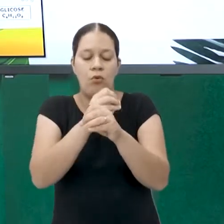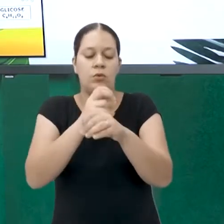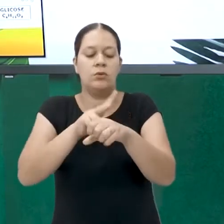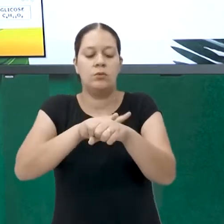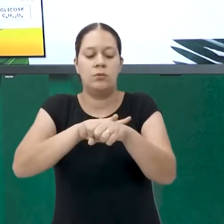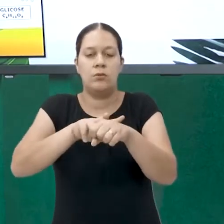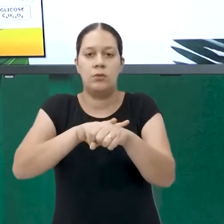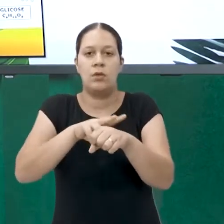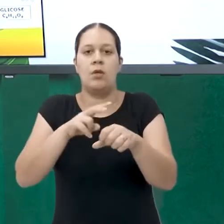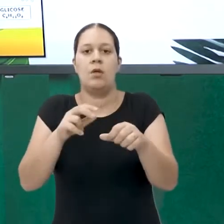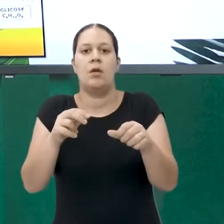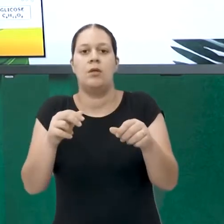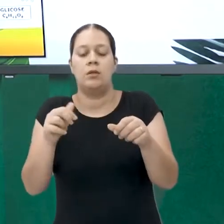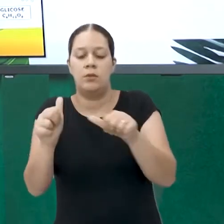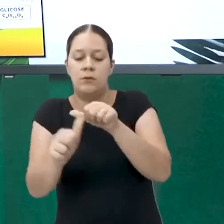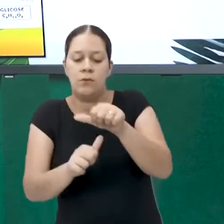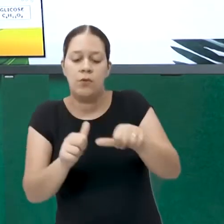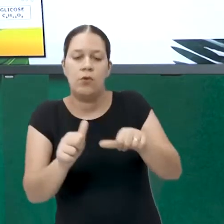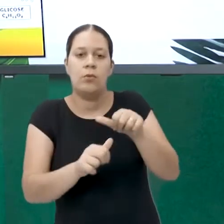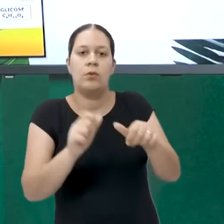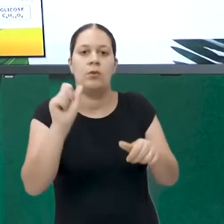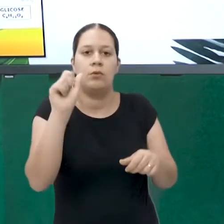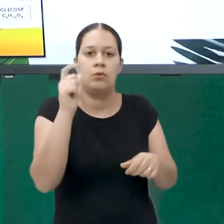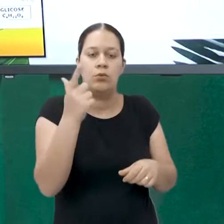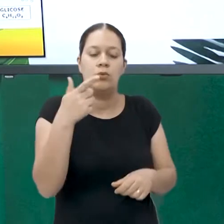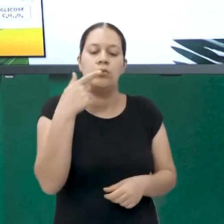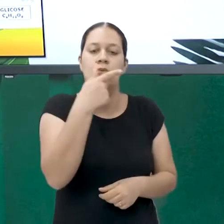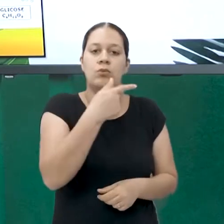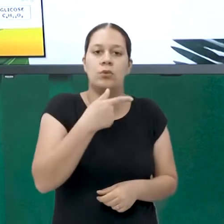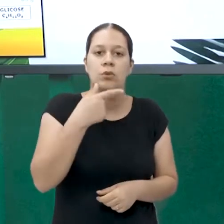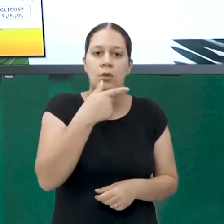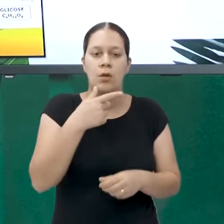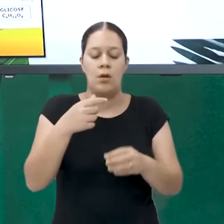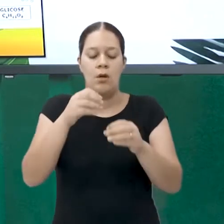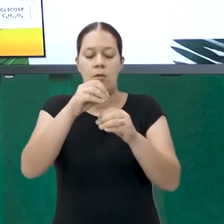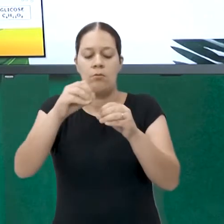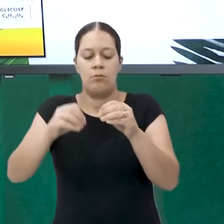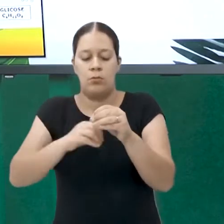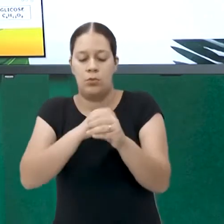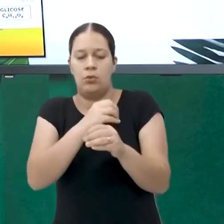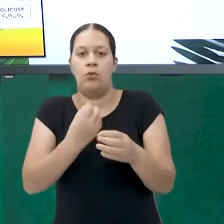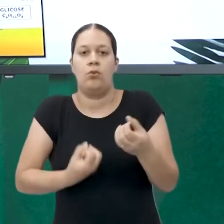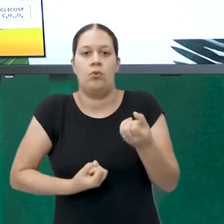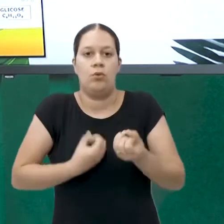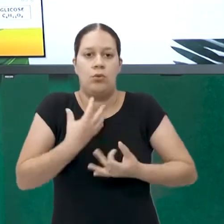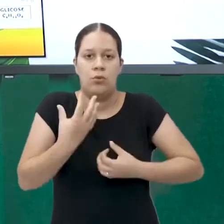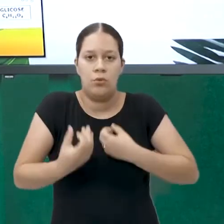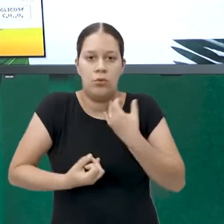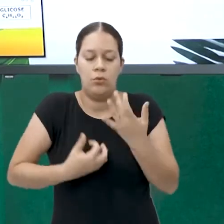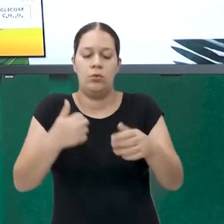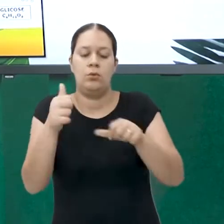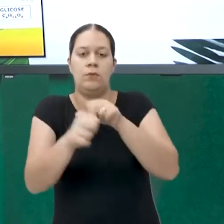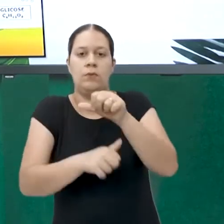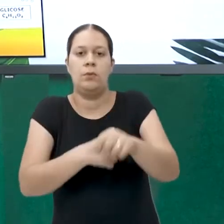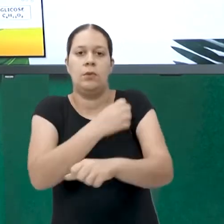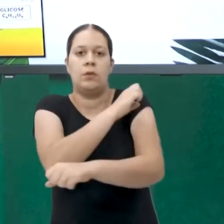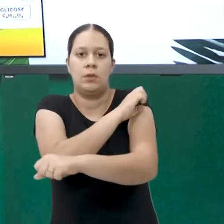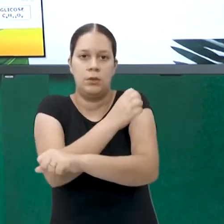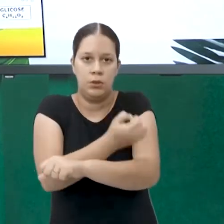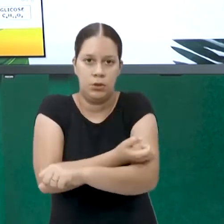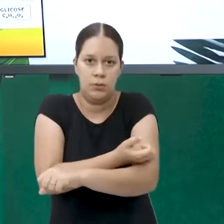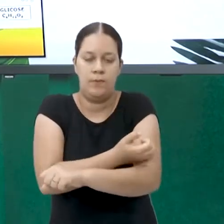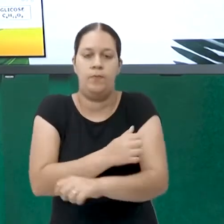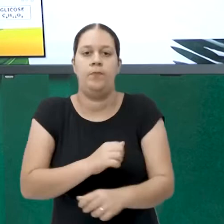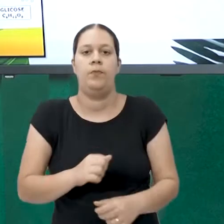Tem um momento que a gente fala sobre mitocôndrias de um lado, cloroplastos do outro. Tá? O cloroplasto,